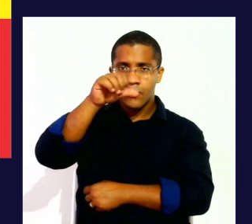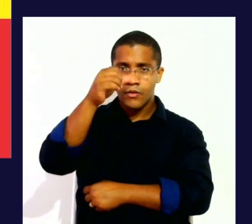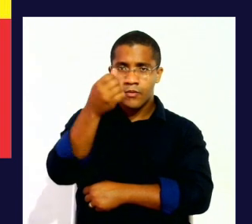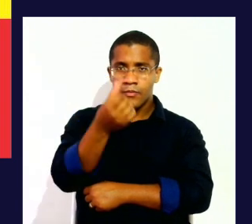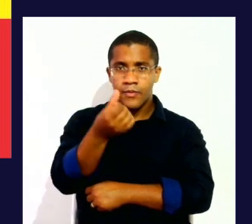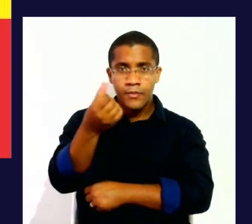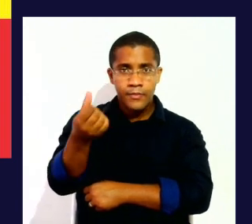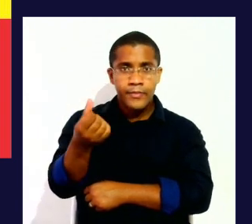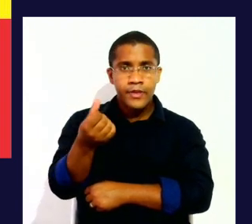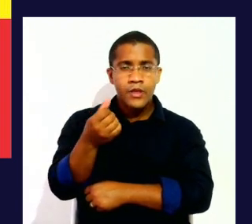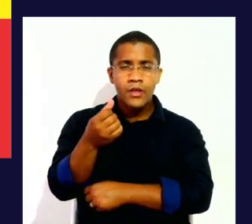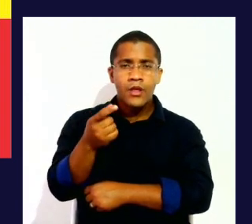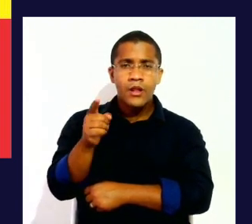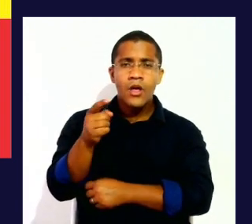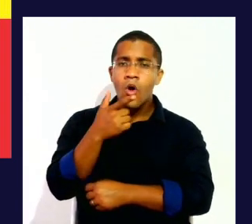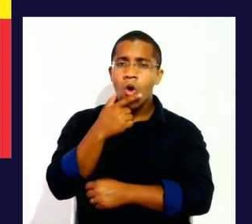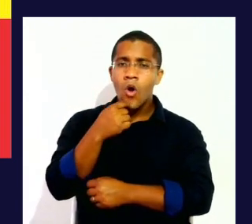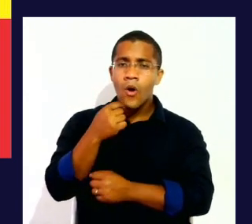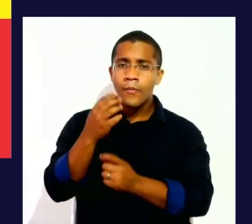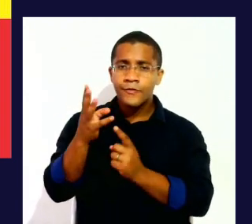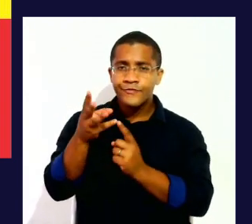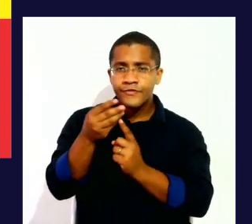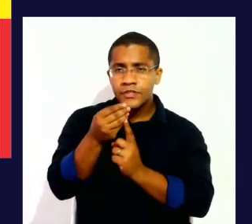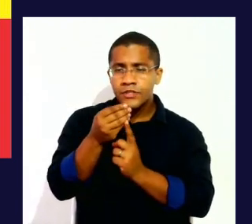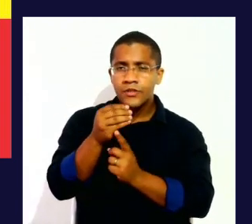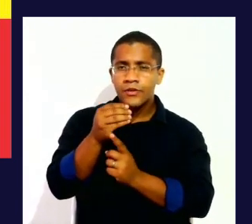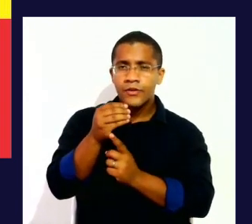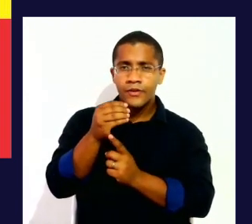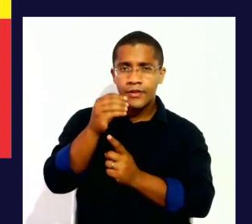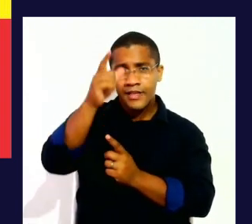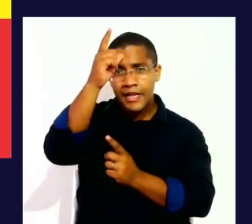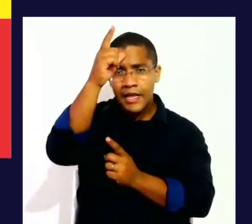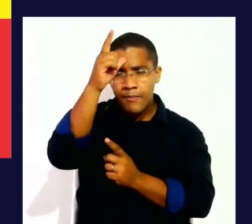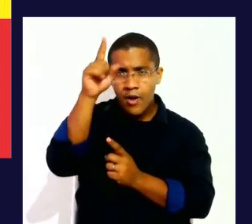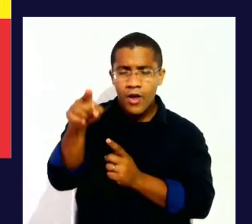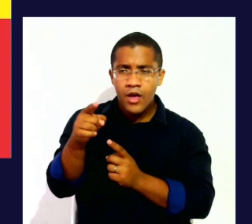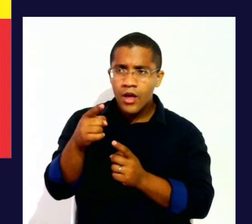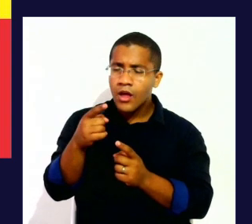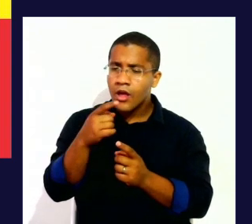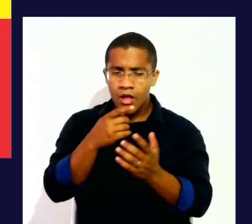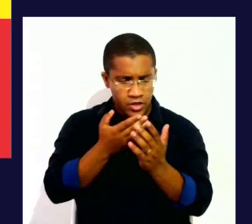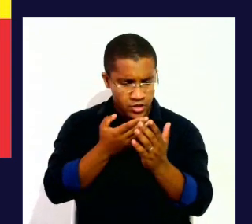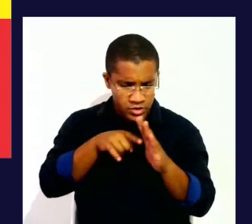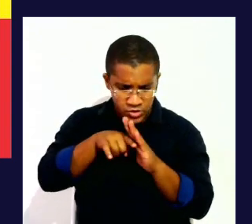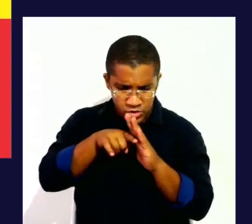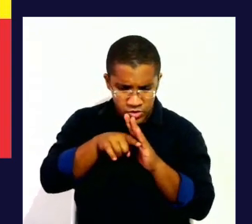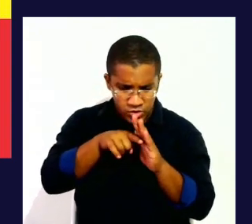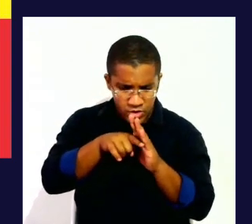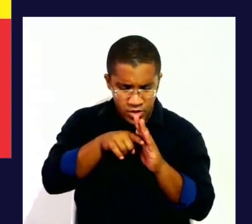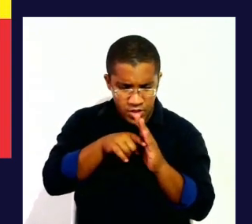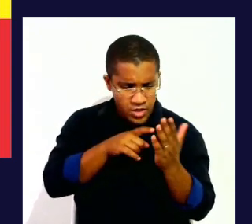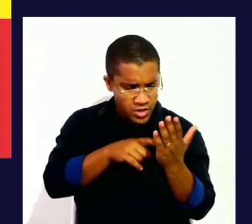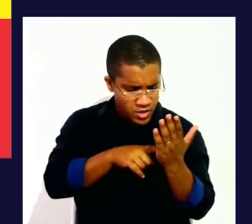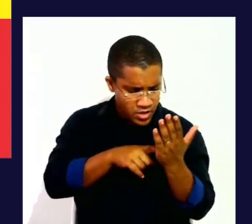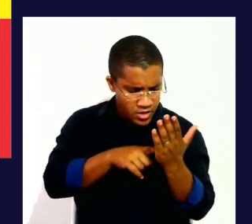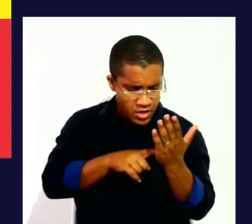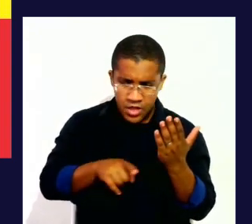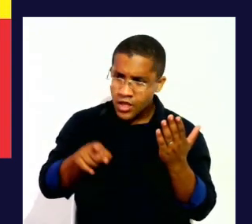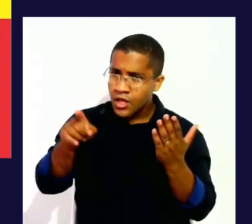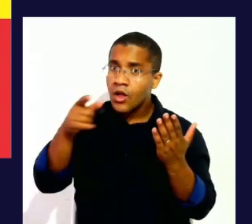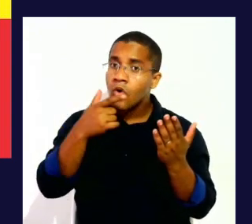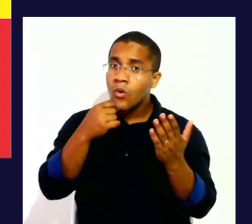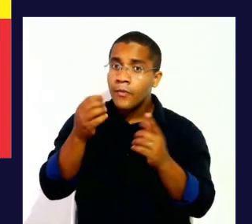1866, o físico alemão Henrike ele foi inspirado nas análises matemáticas do físico